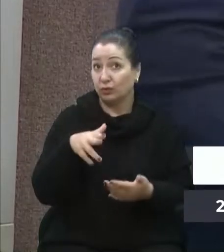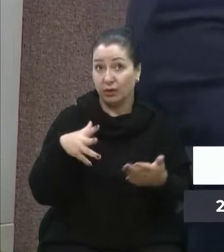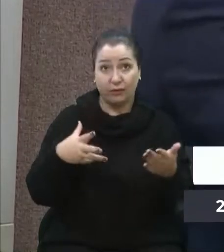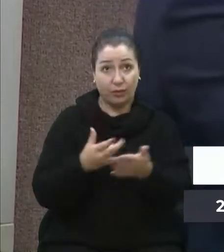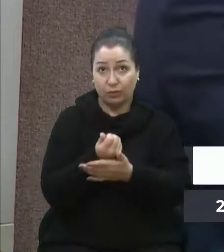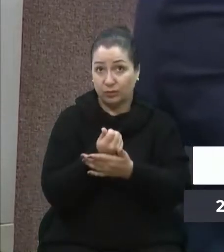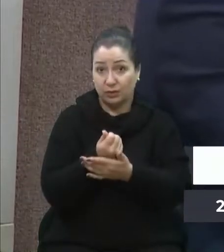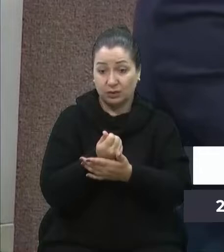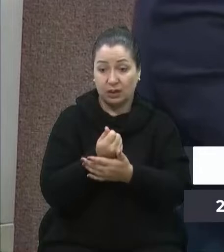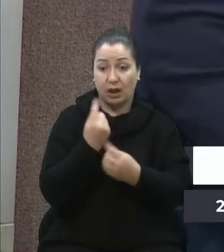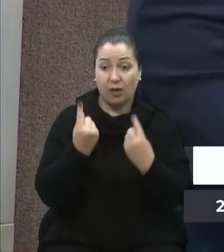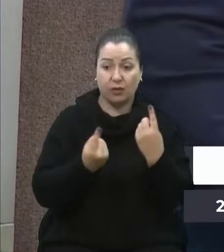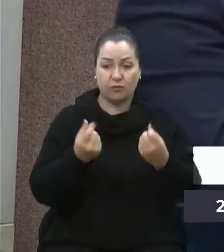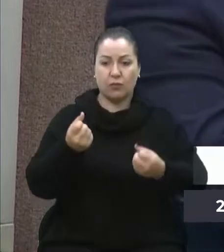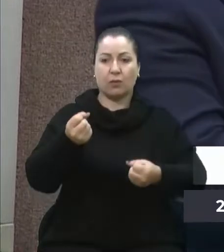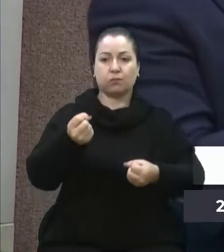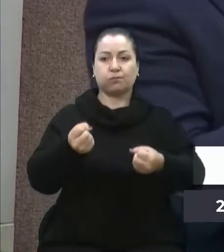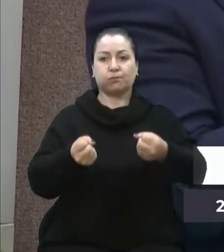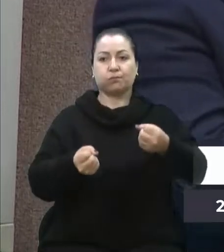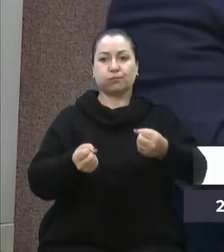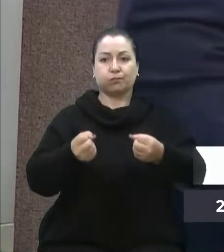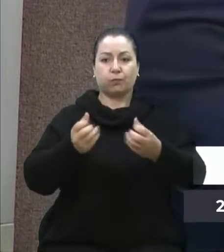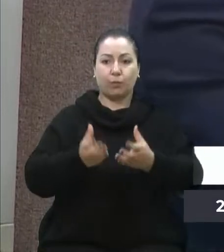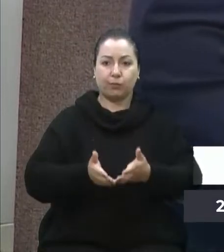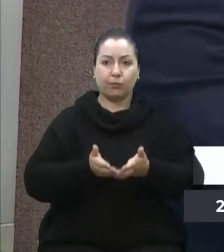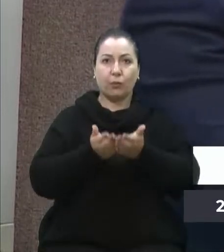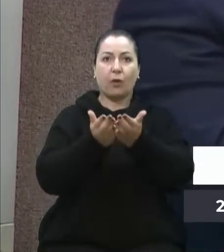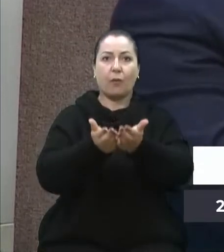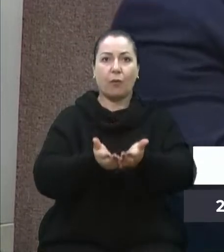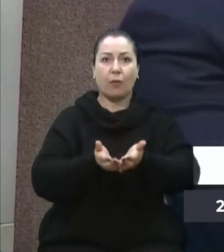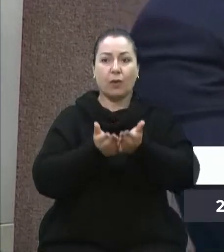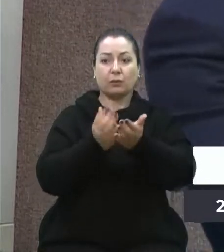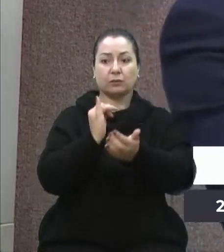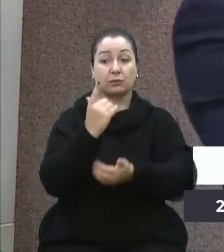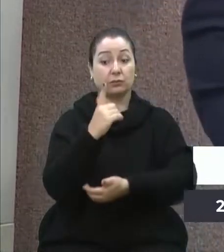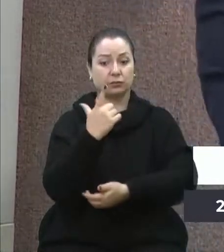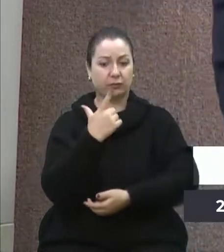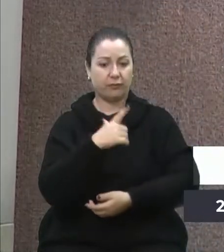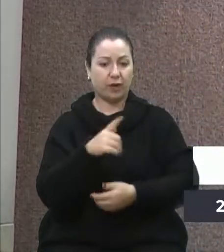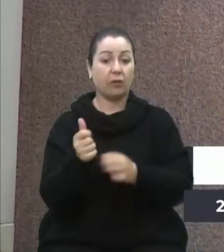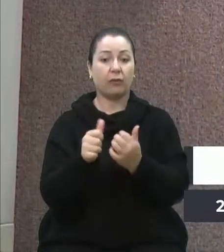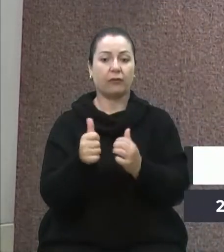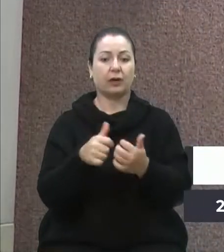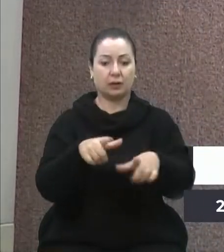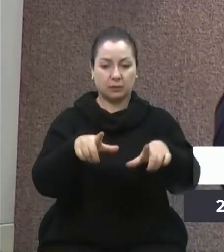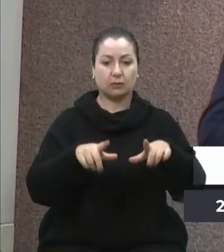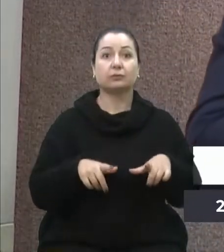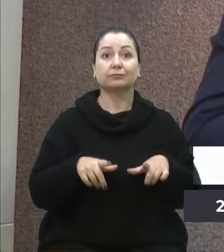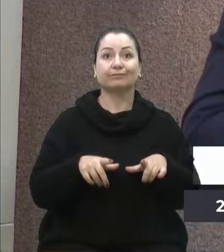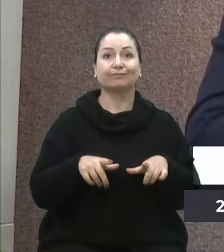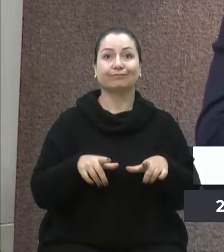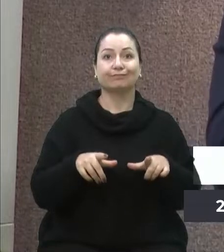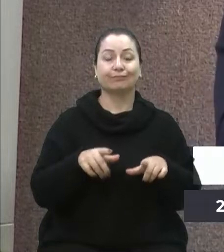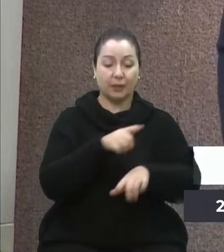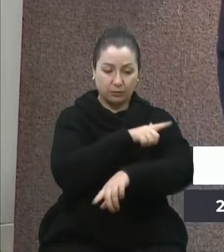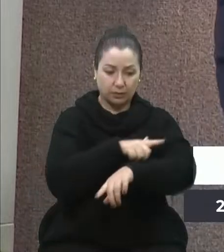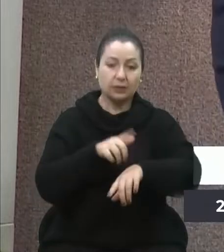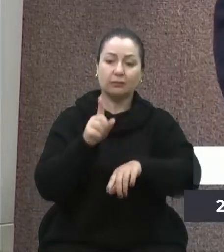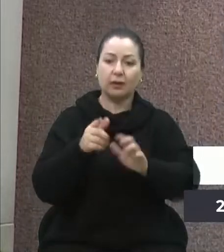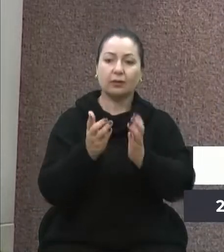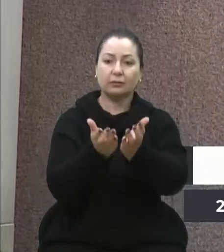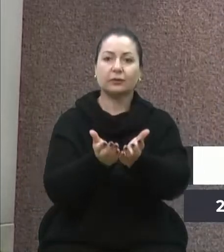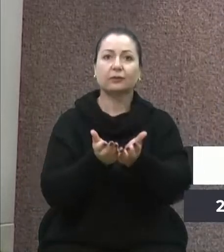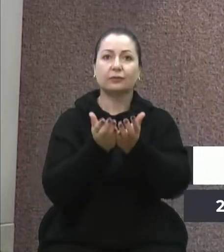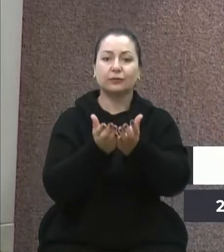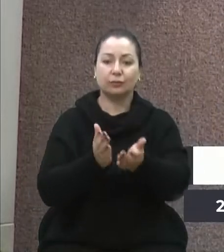qualificação para conduzir um navio. E a educação é um grande navio que a gente precisa levar, porque é o futuro da nossa nação. Então, não é